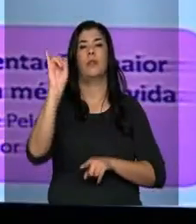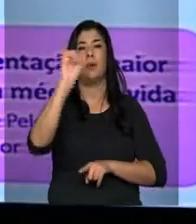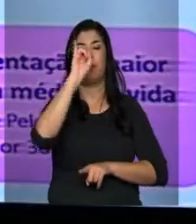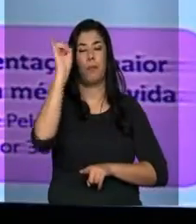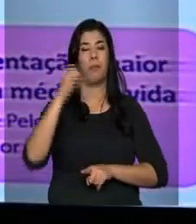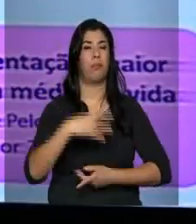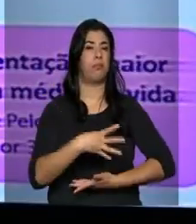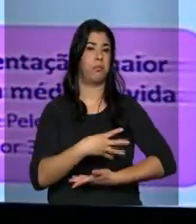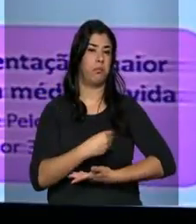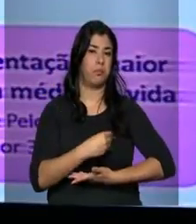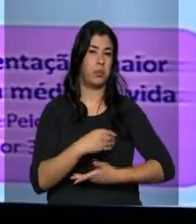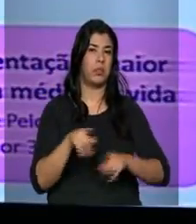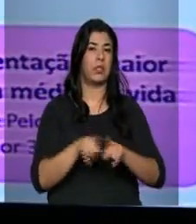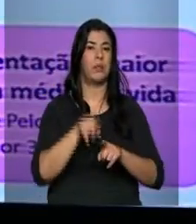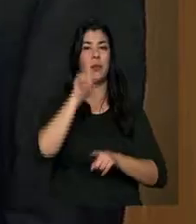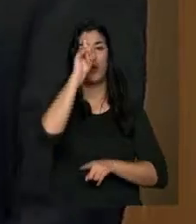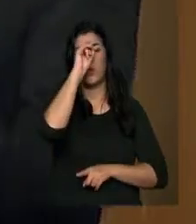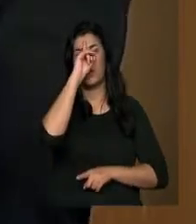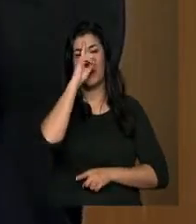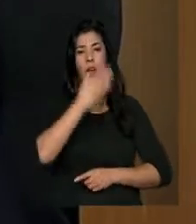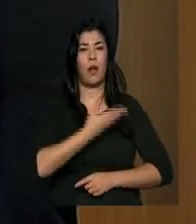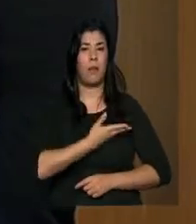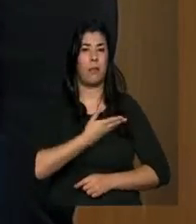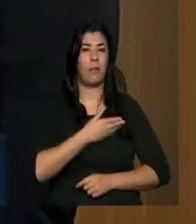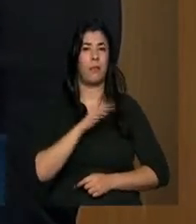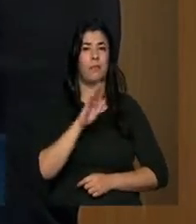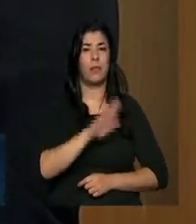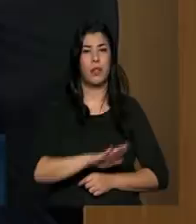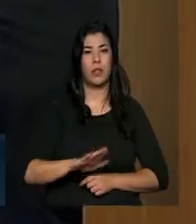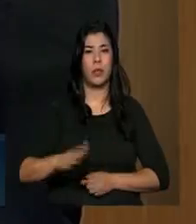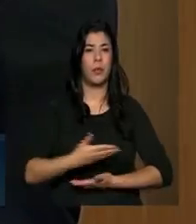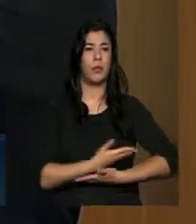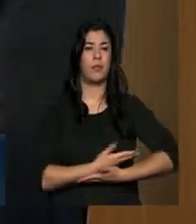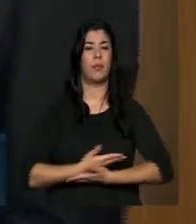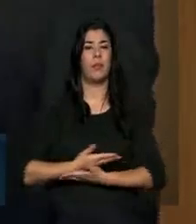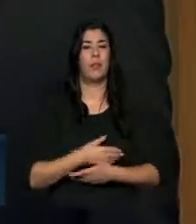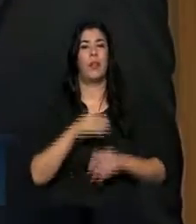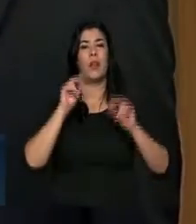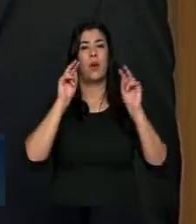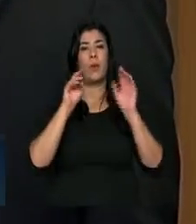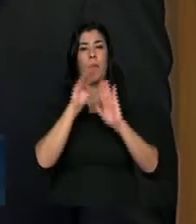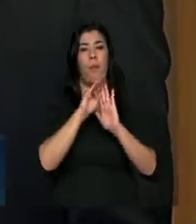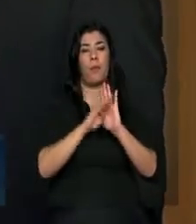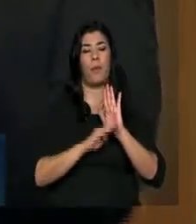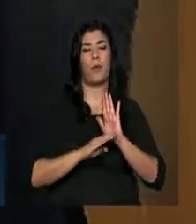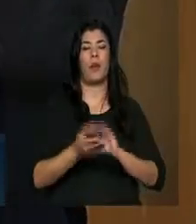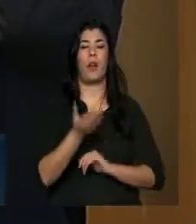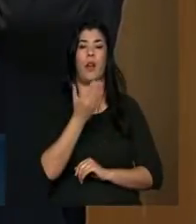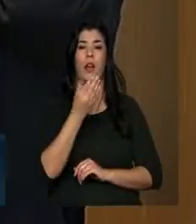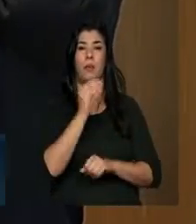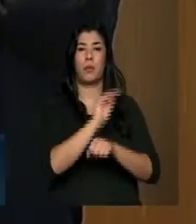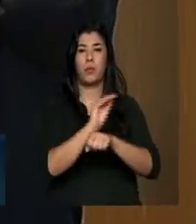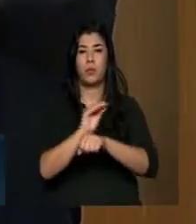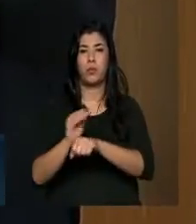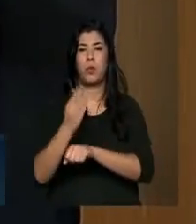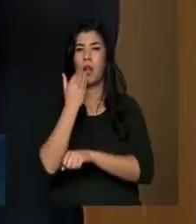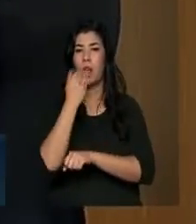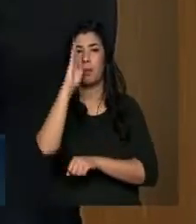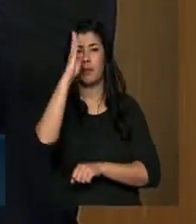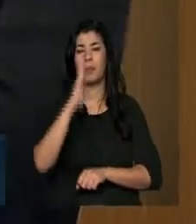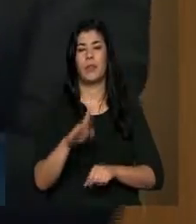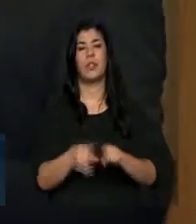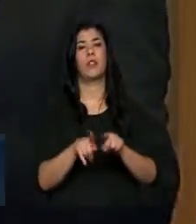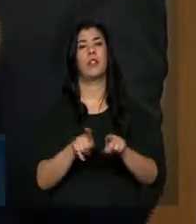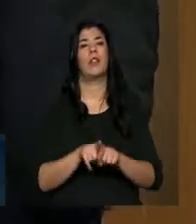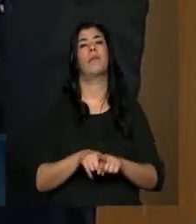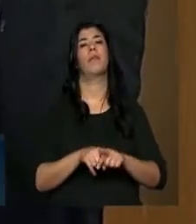e todo um esforço, Hospitais Amigos da Criança, a Estratégia Amamenta Alimenta Brasil na atenção básica, a Rede